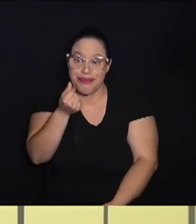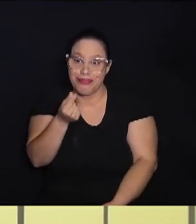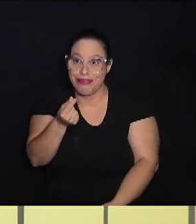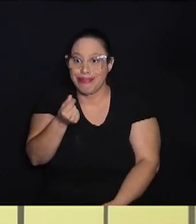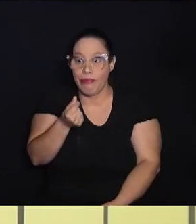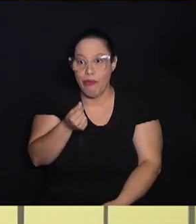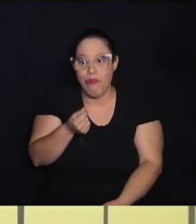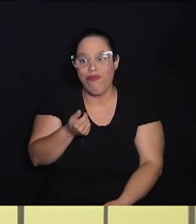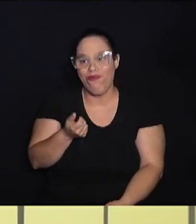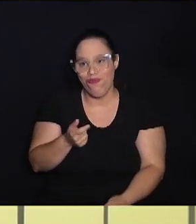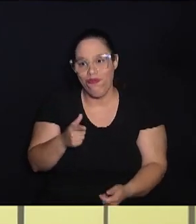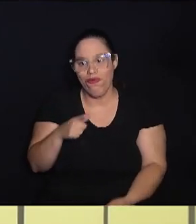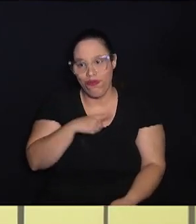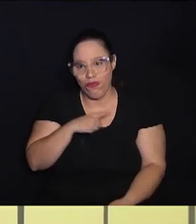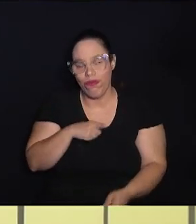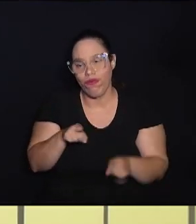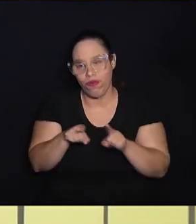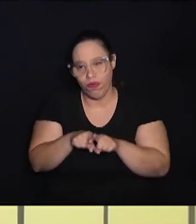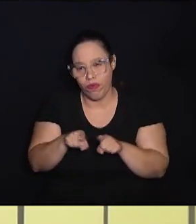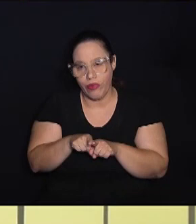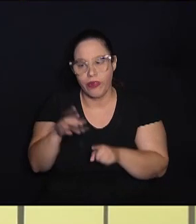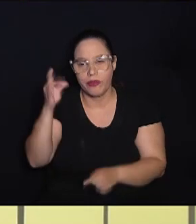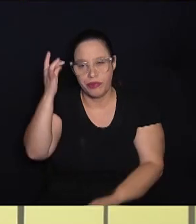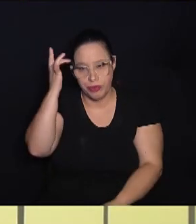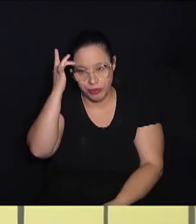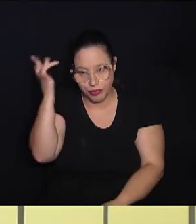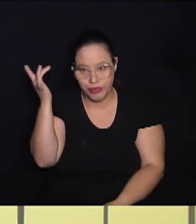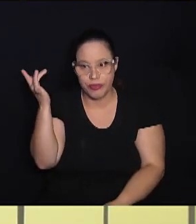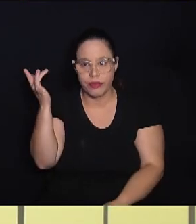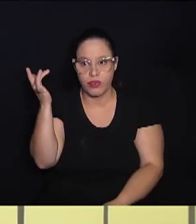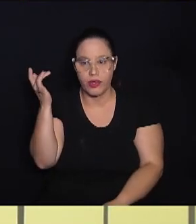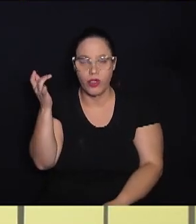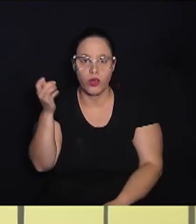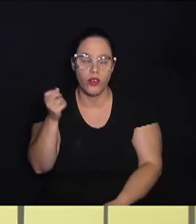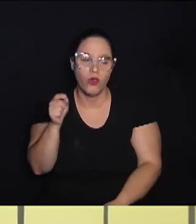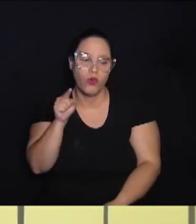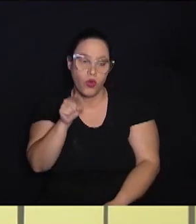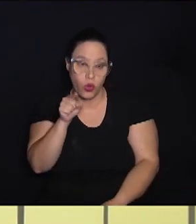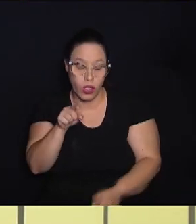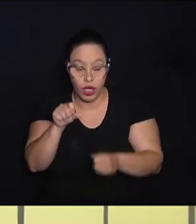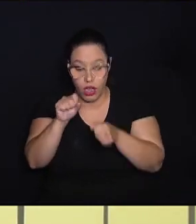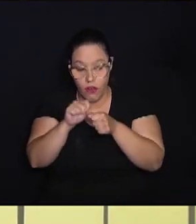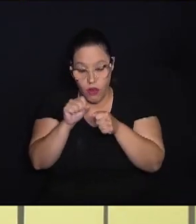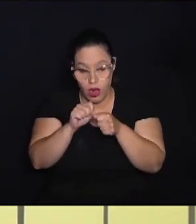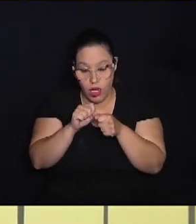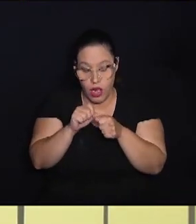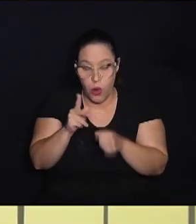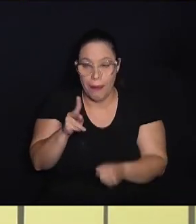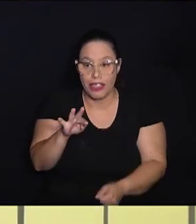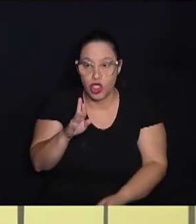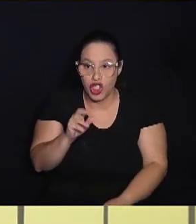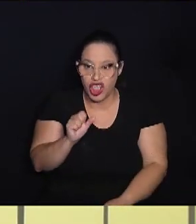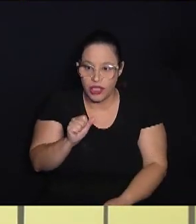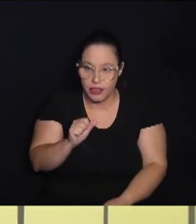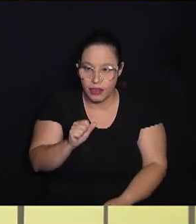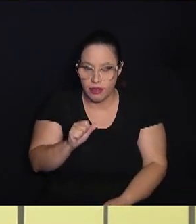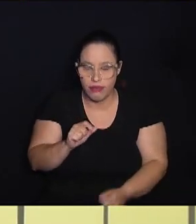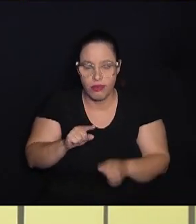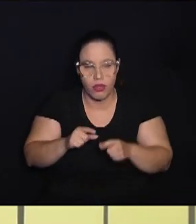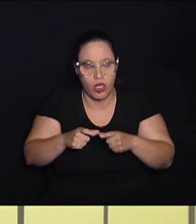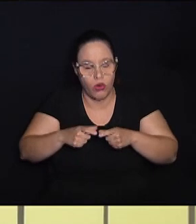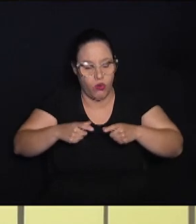de você é é é mais fácil entre aspas você produzir uma tira do que você produzir um volume completo que você vai